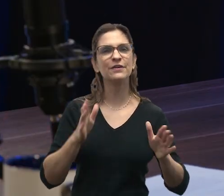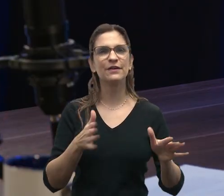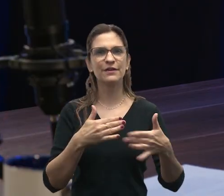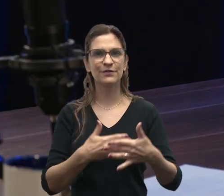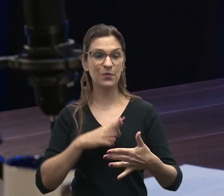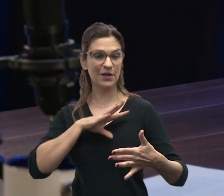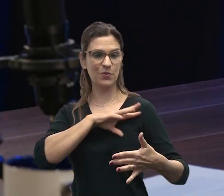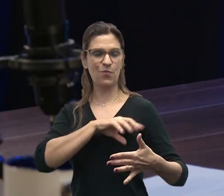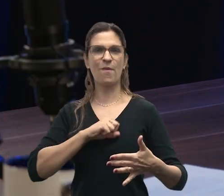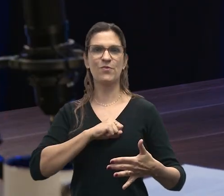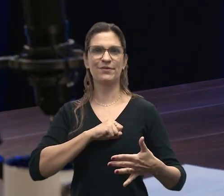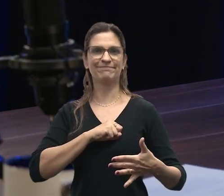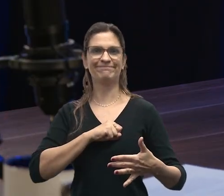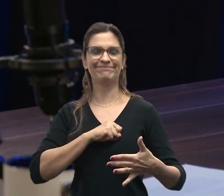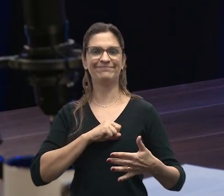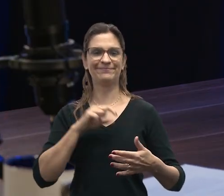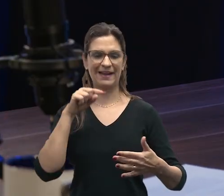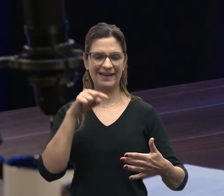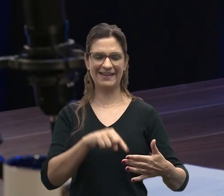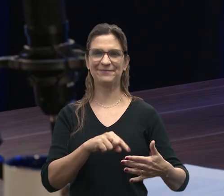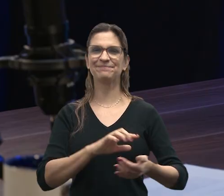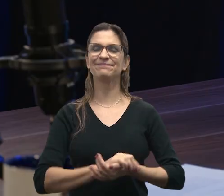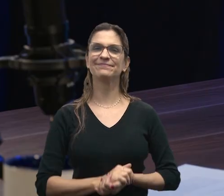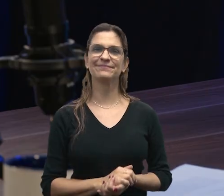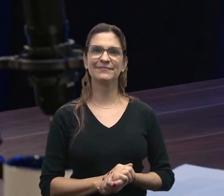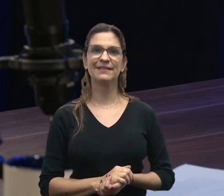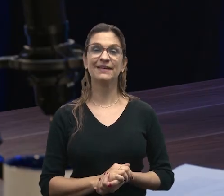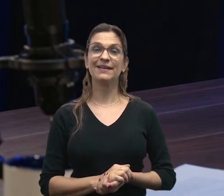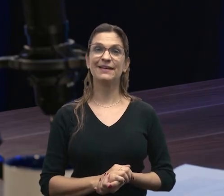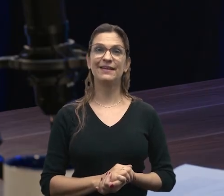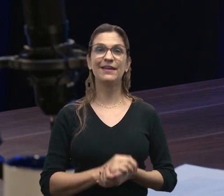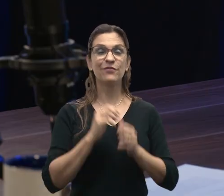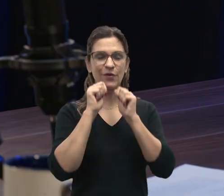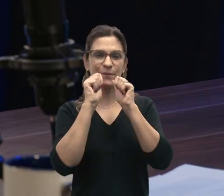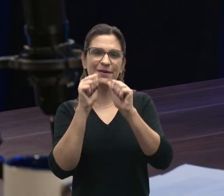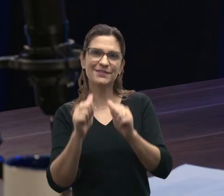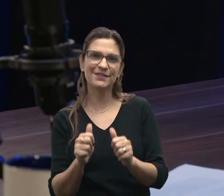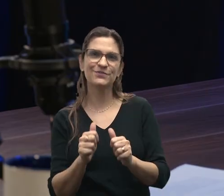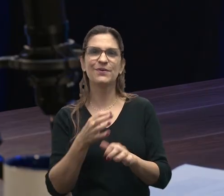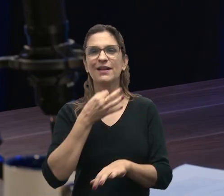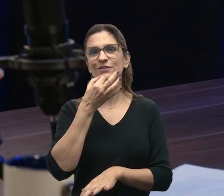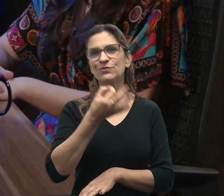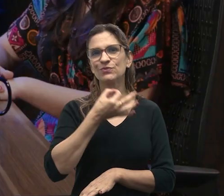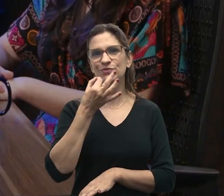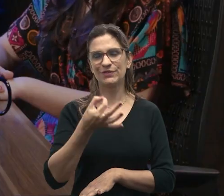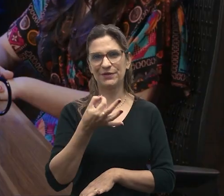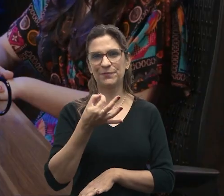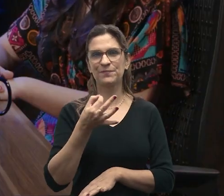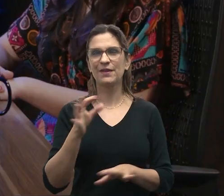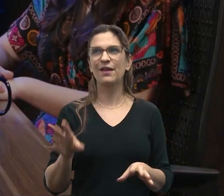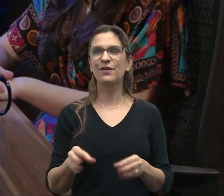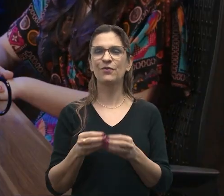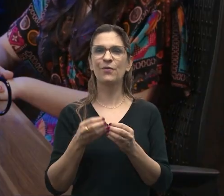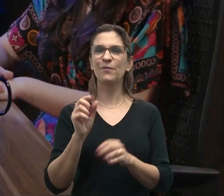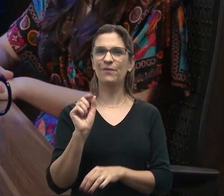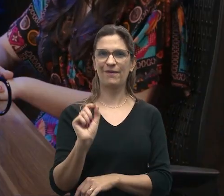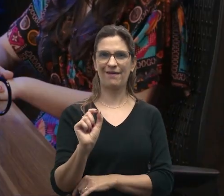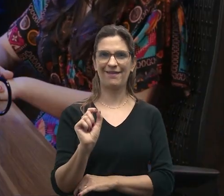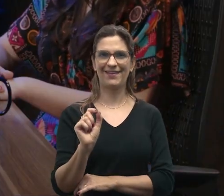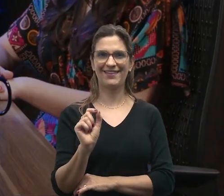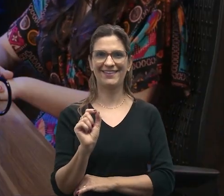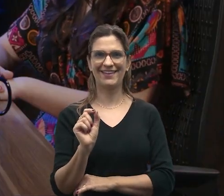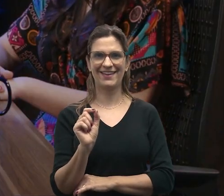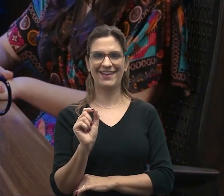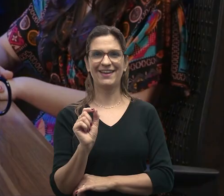isso foi muito provocado por uma das nossas assessoras, que disse isso, ó, em resumo, nossa